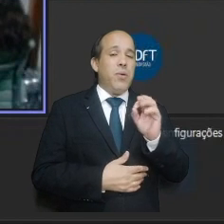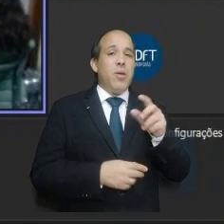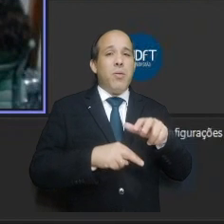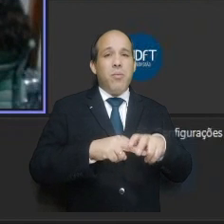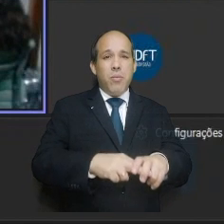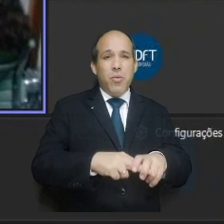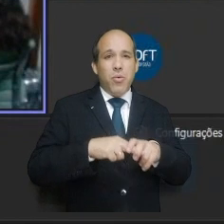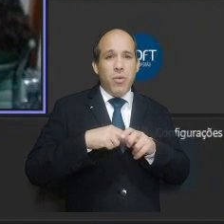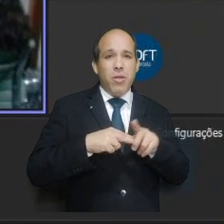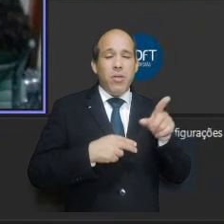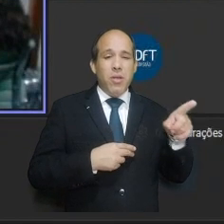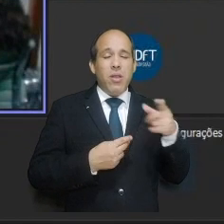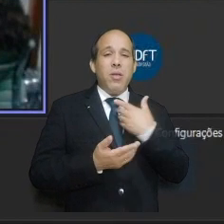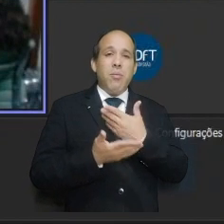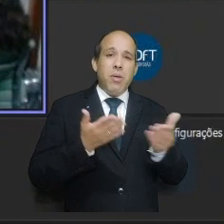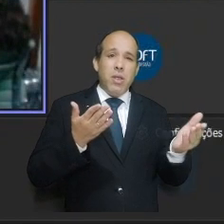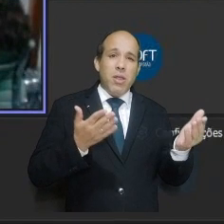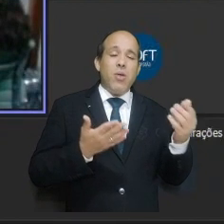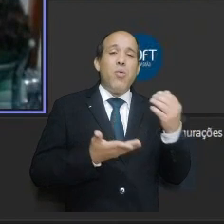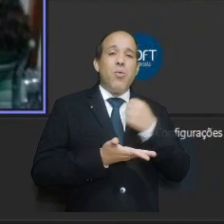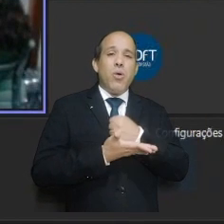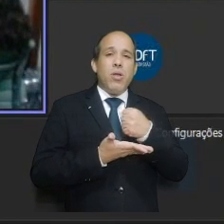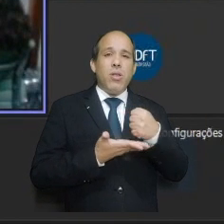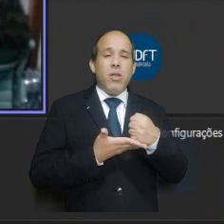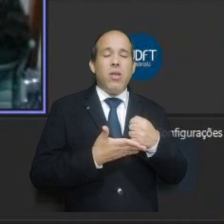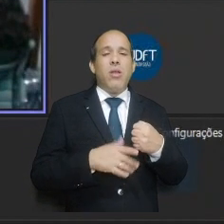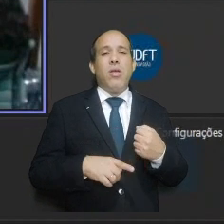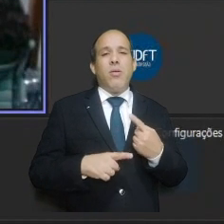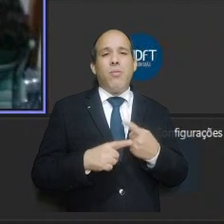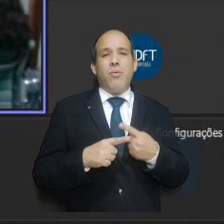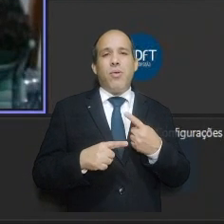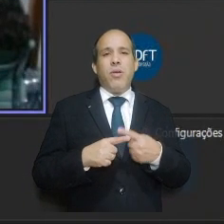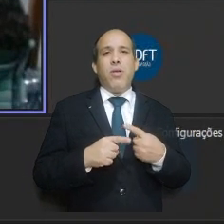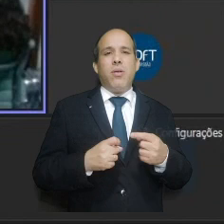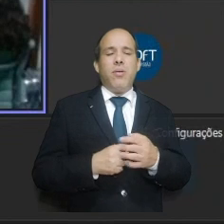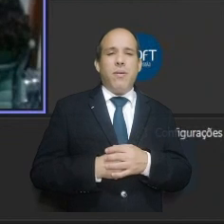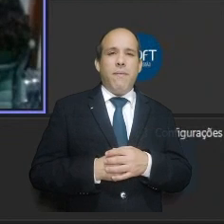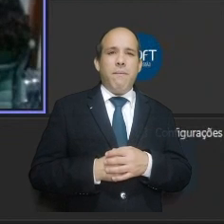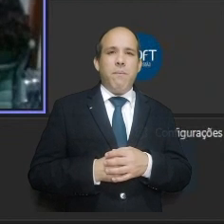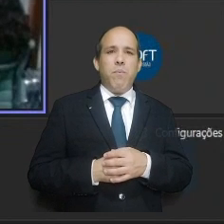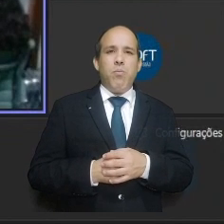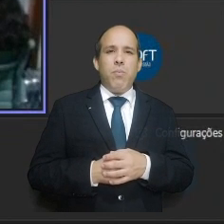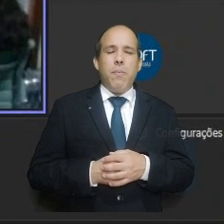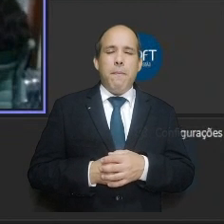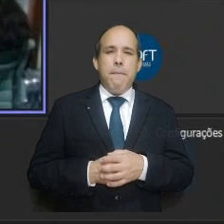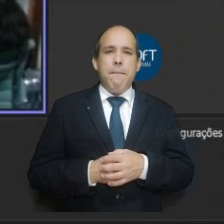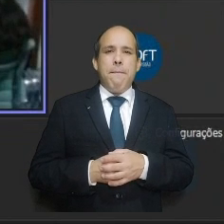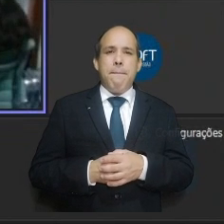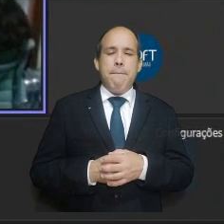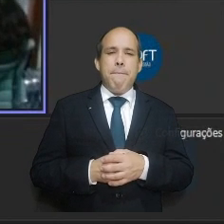anuência, e esse foi o motivo da resilição do contrato. Sendo assim,